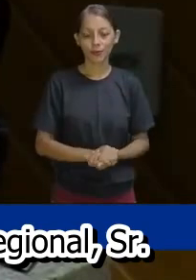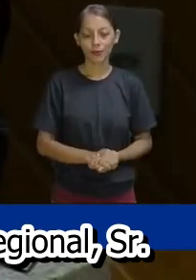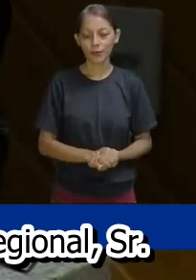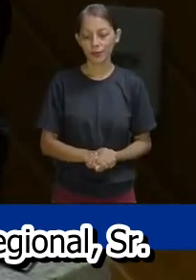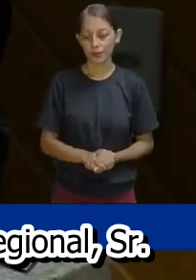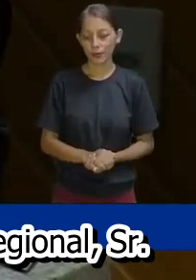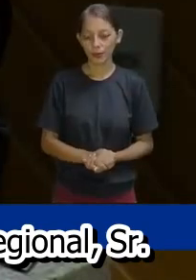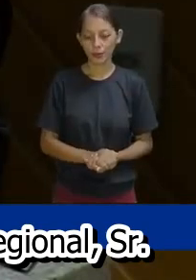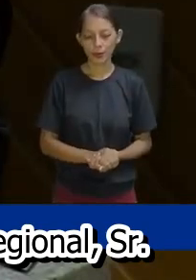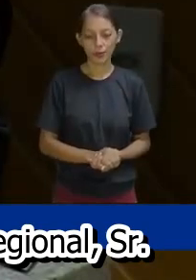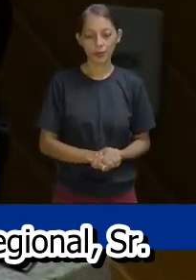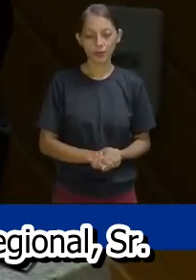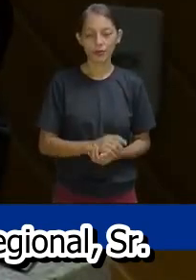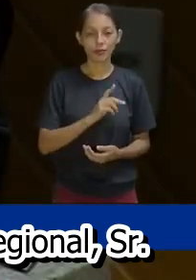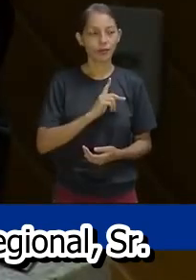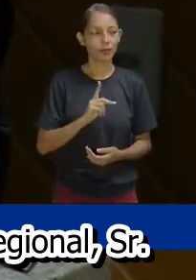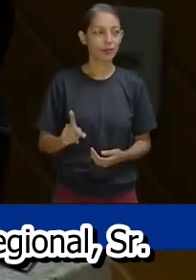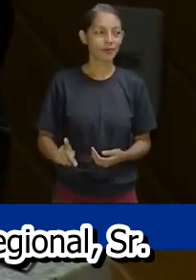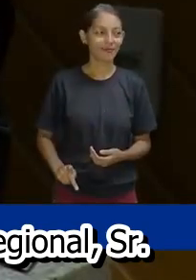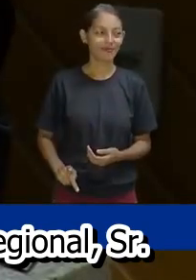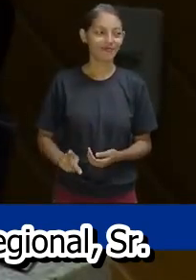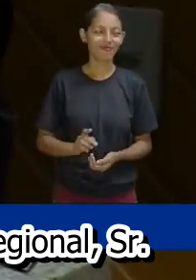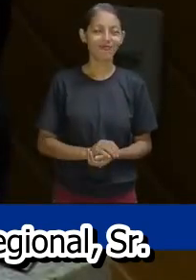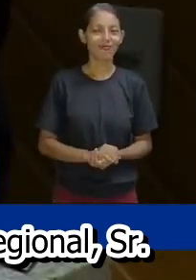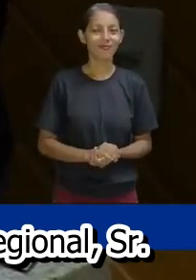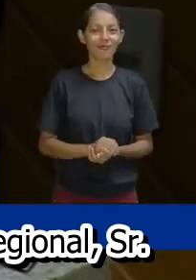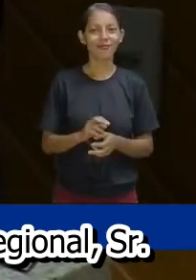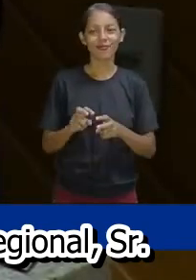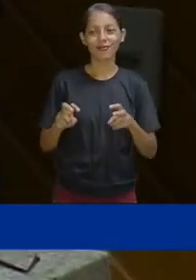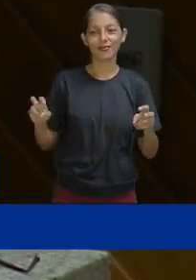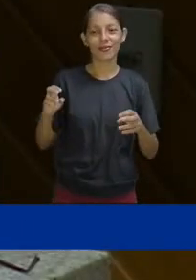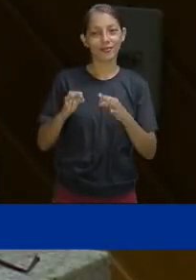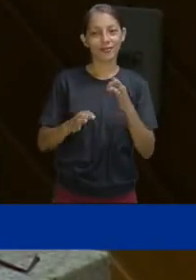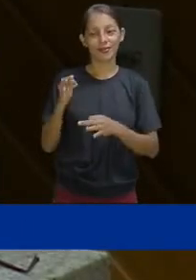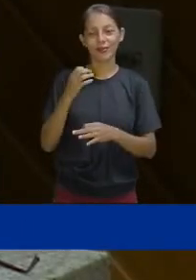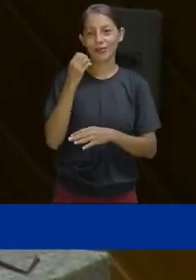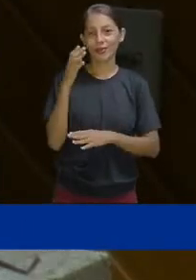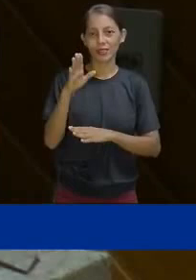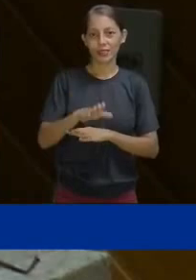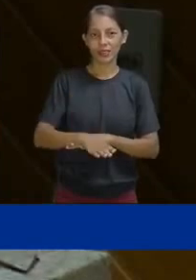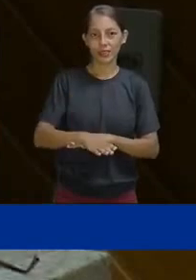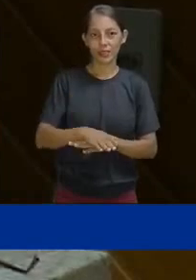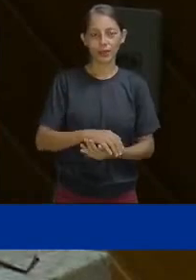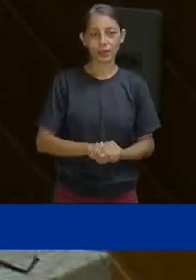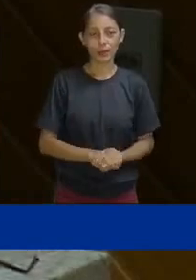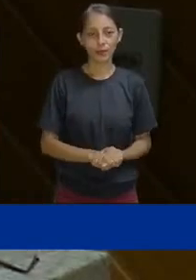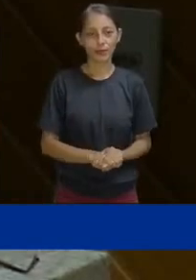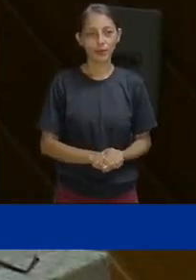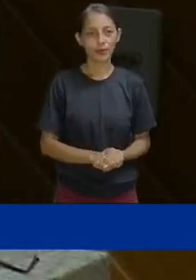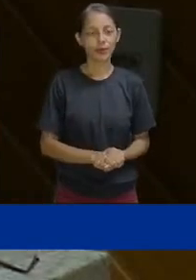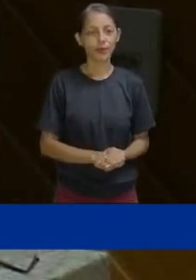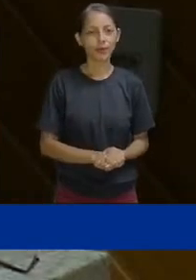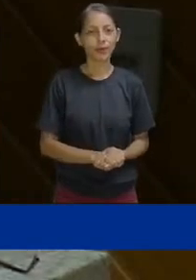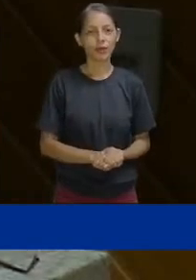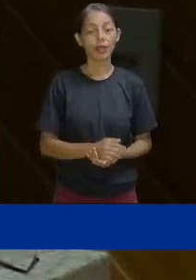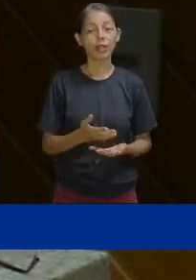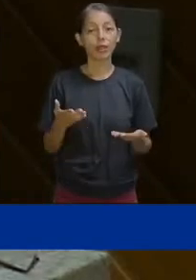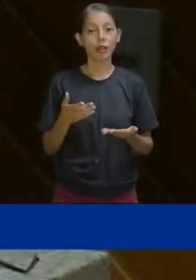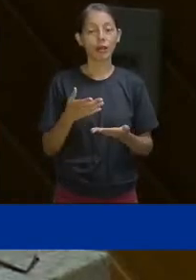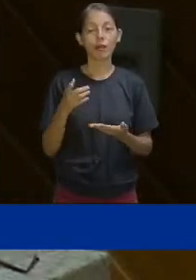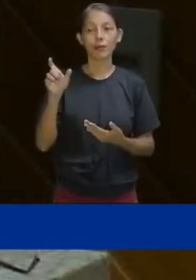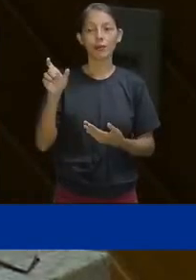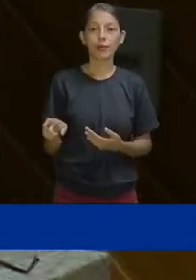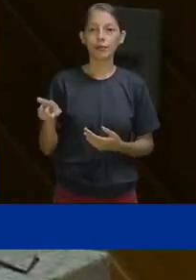presidente, eminentes pares, doutor procurador regional. Senhor presidente, trata-se de agravo em execução interposto por